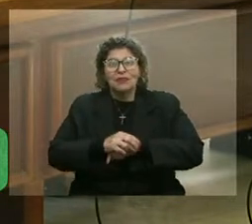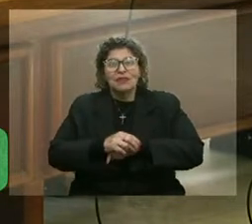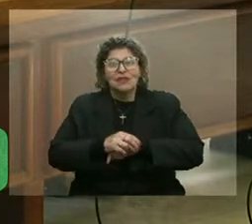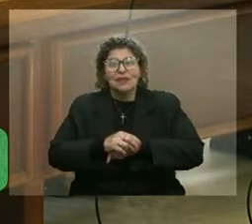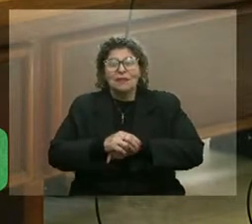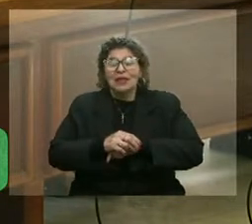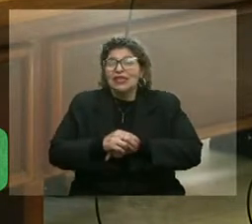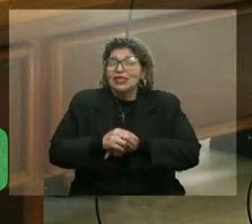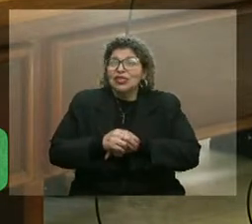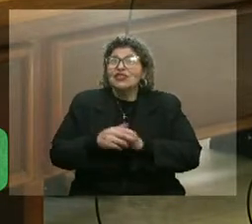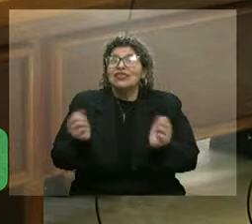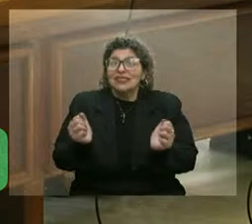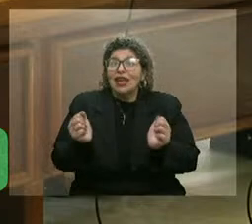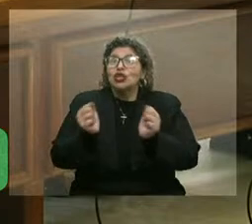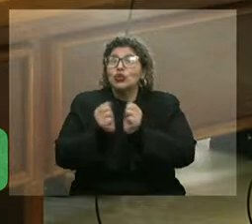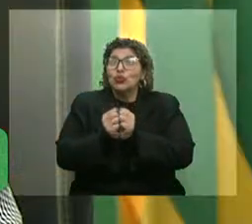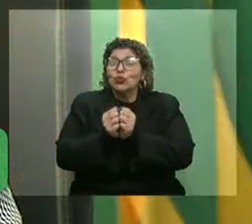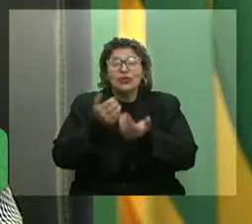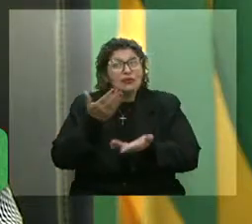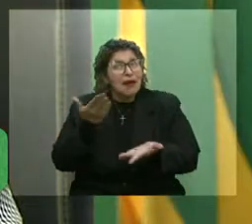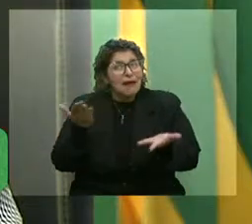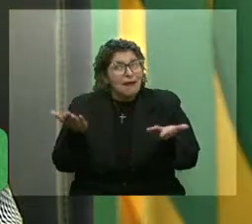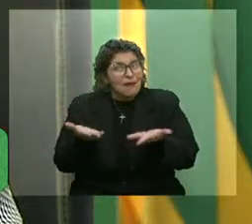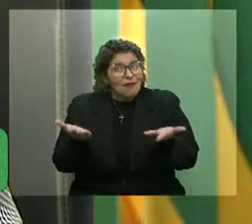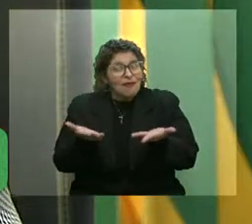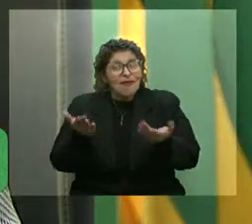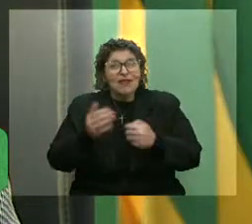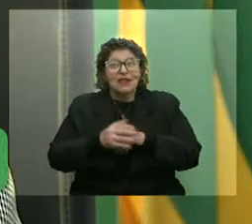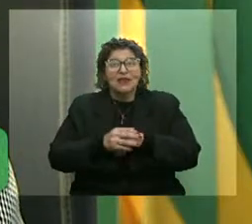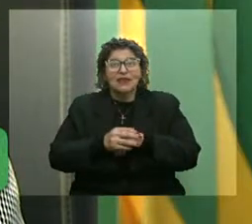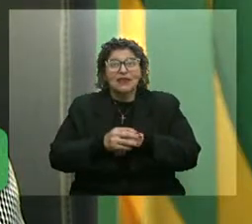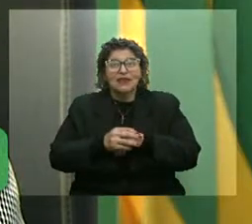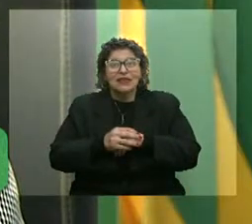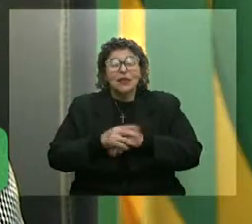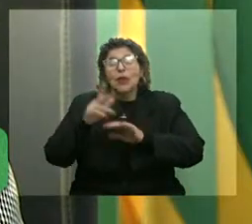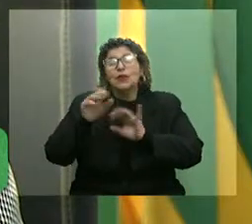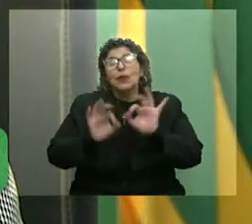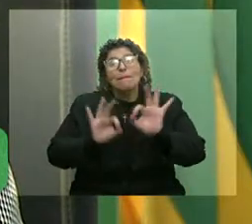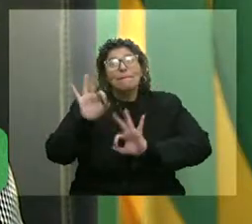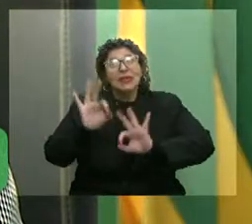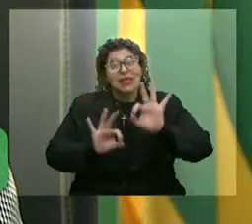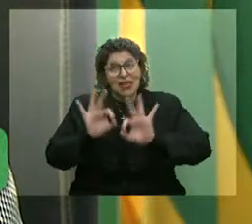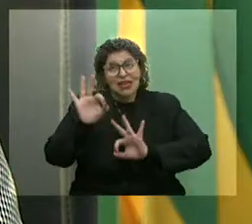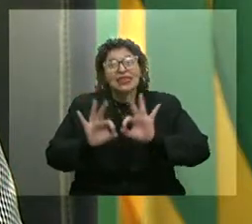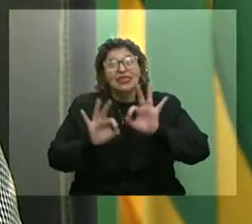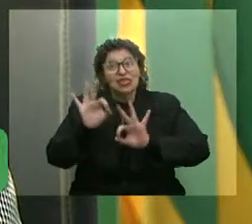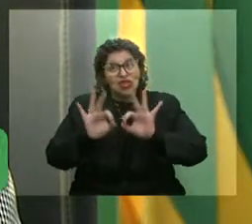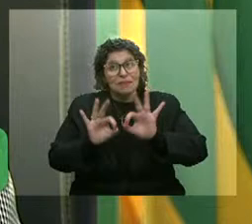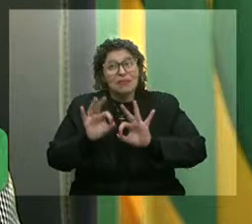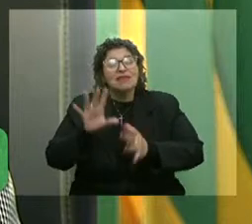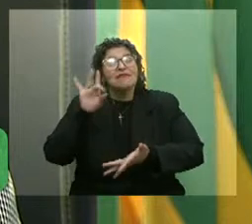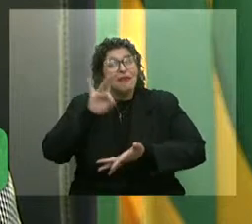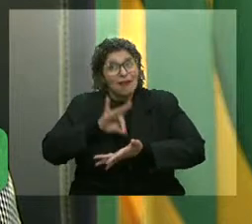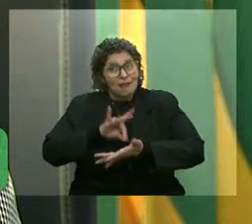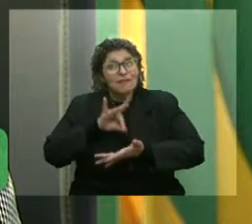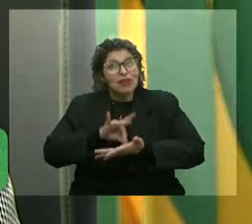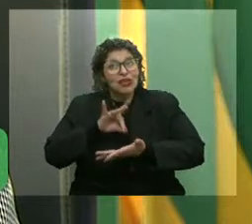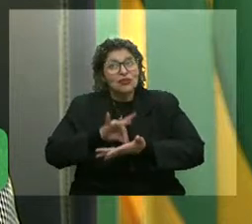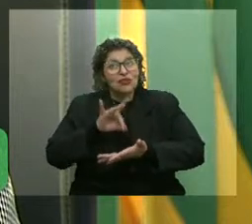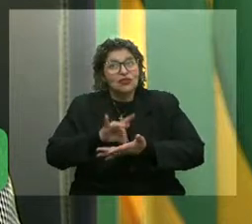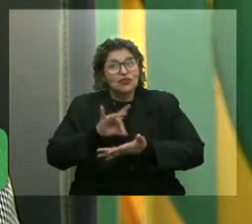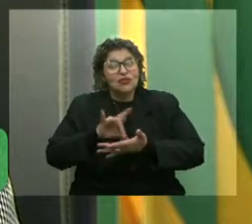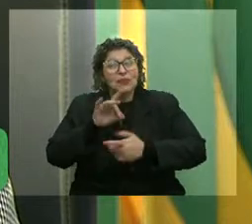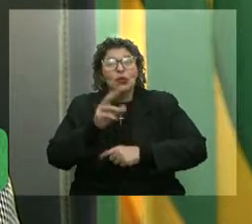nos debruçarmos, a partir de agora, no planejamento efetivo para